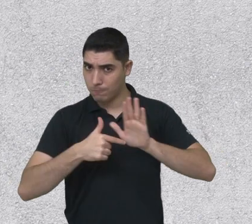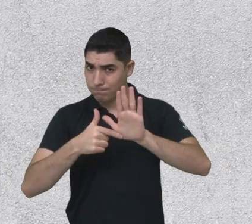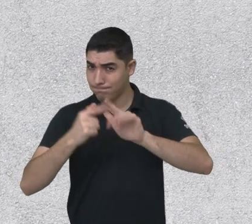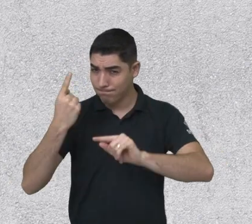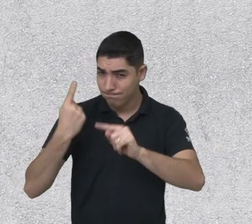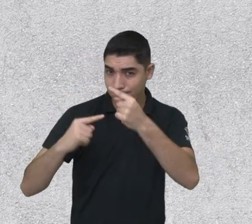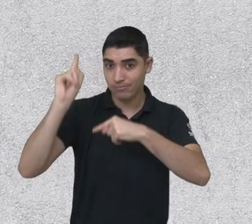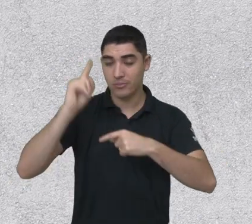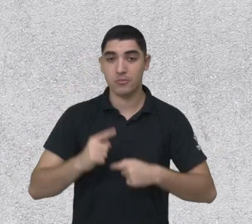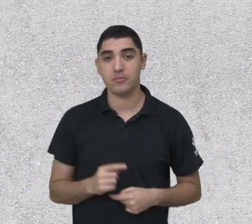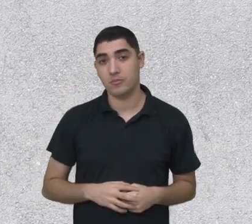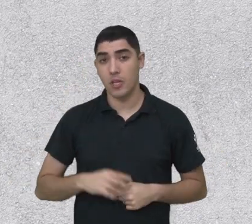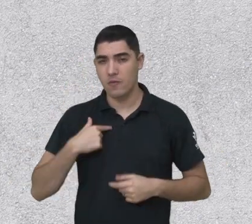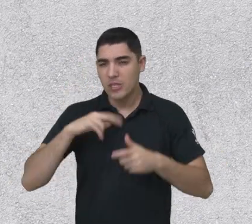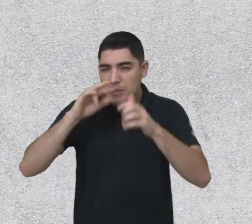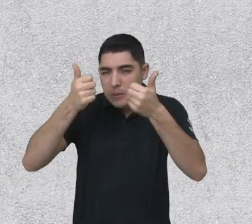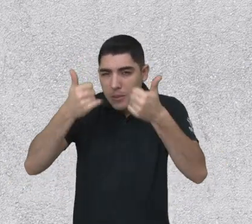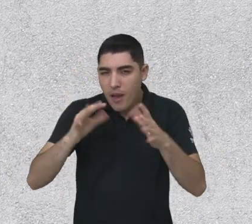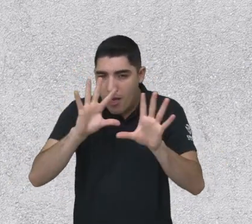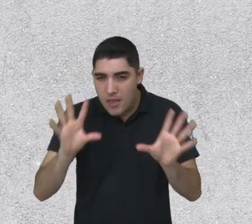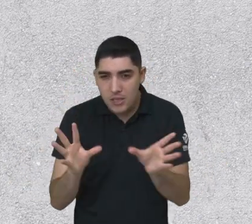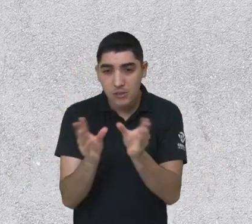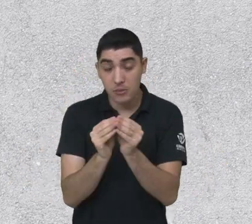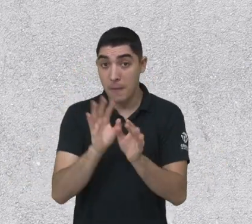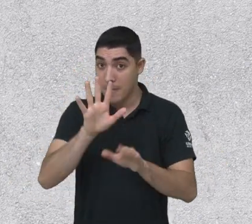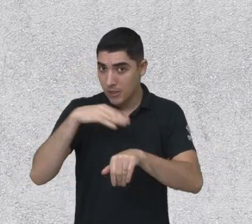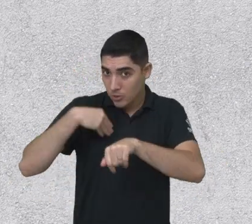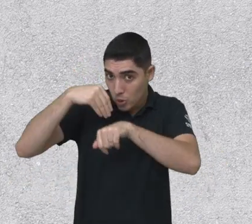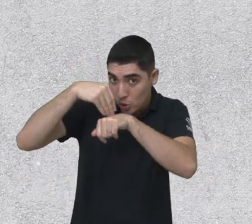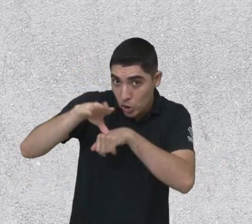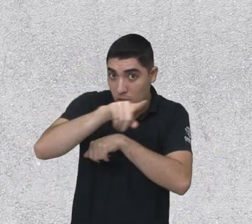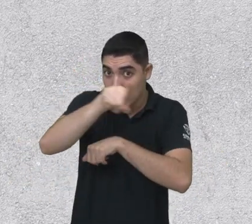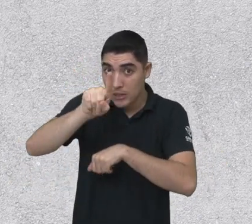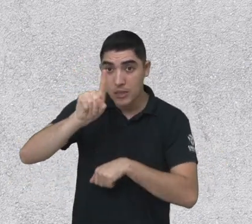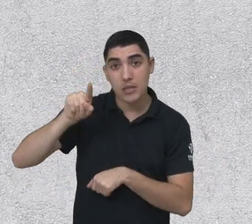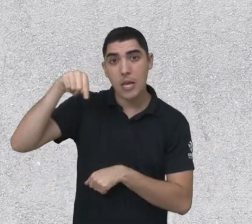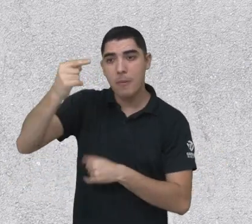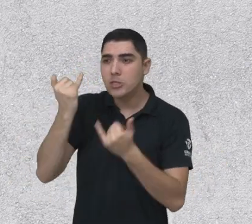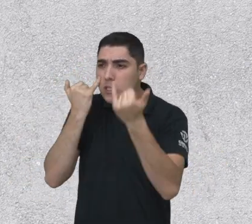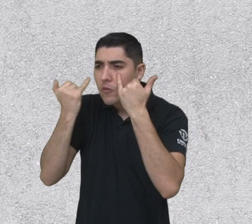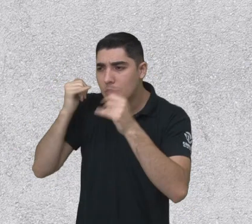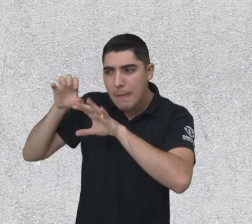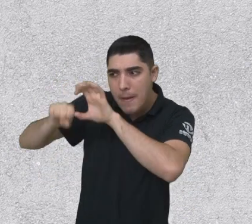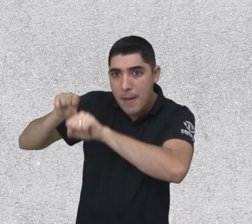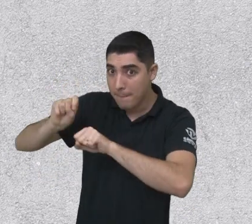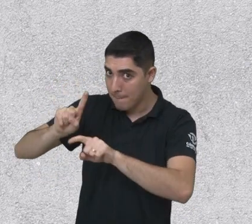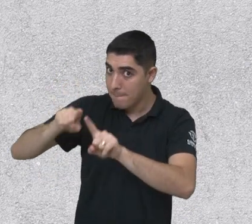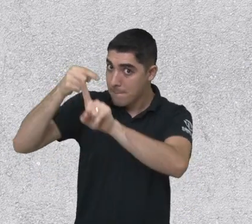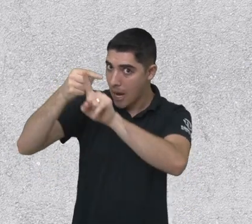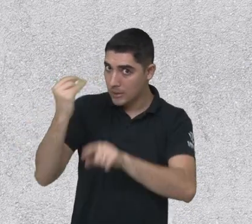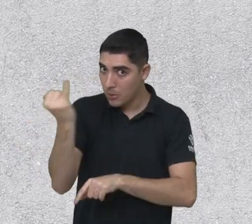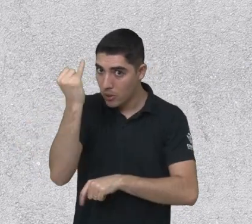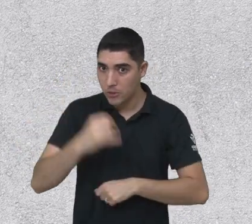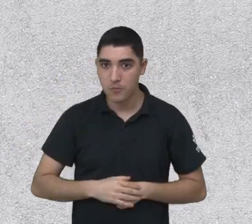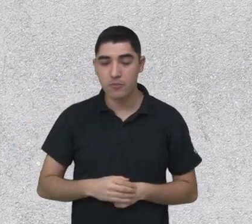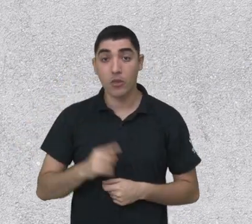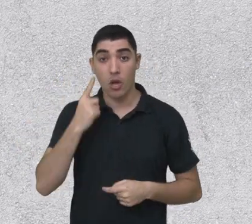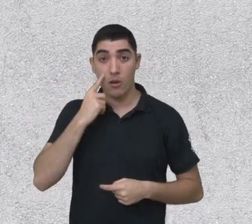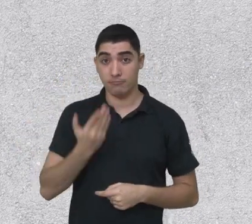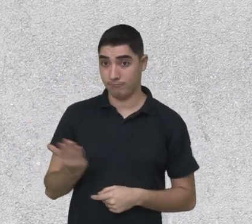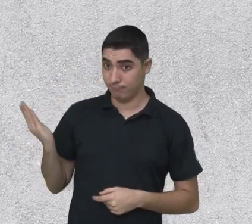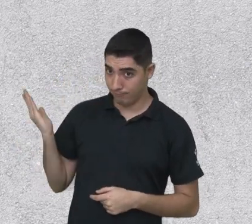prometem na carreira. Vou explicar brevemente sobre elas, mas aconselho que vocês busquem mais informação sobre os assuntos, tá?